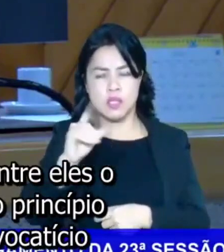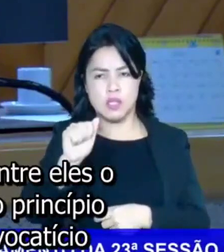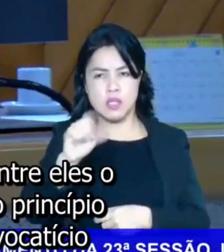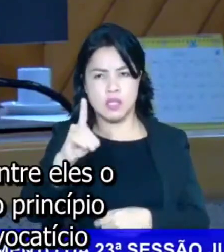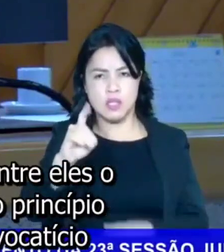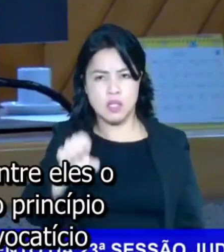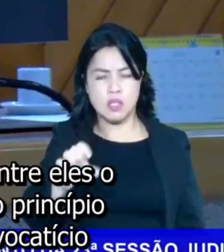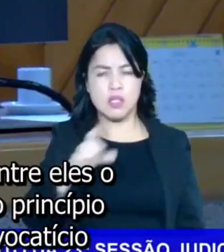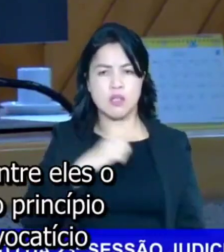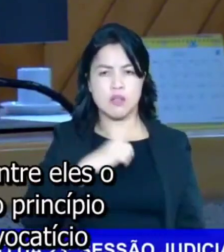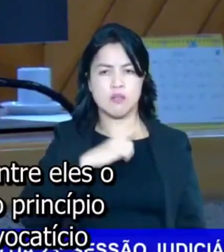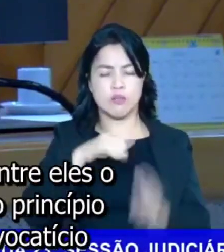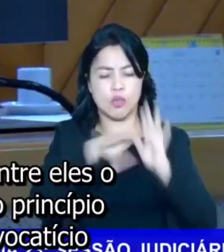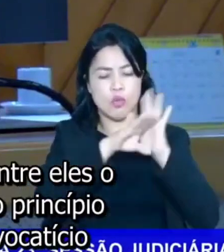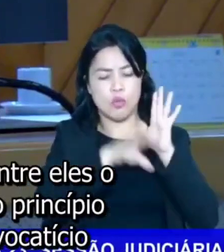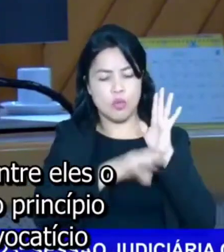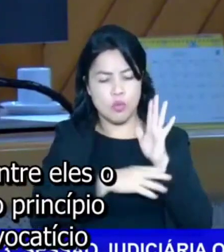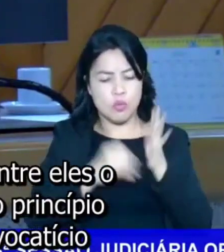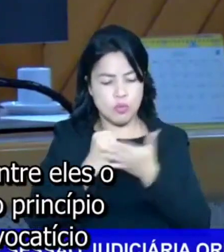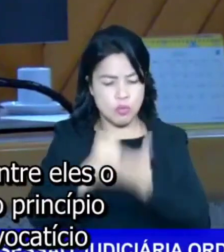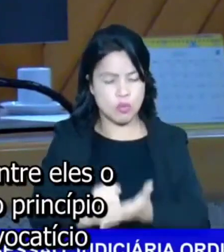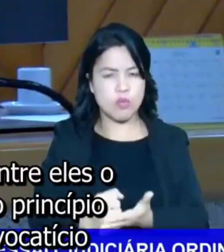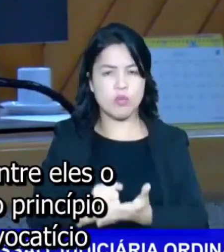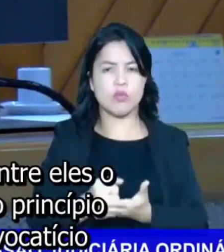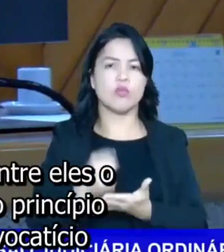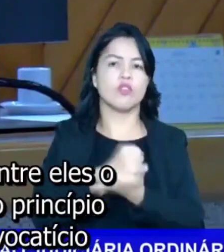eficiência, ideia reforçada pelo contrato